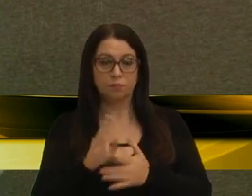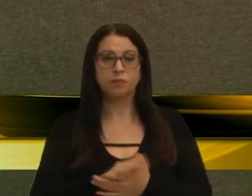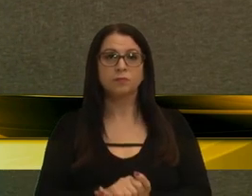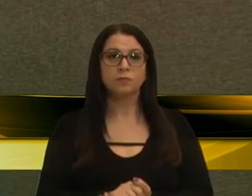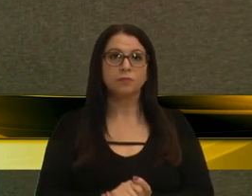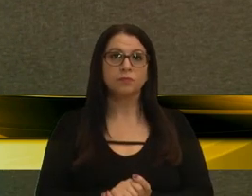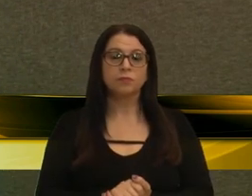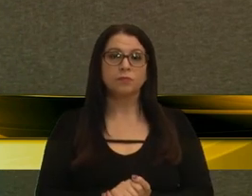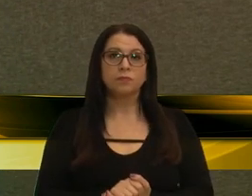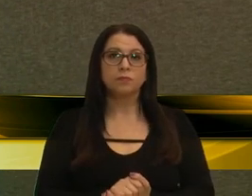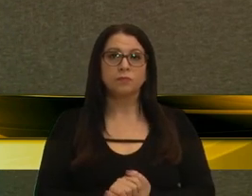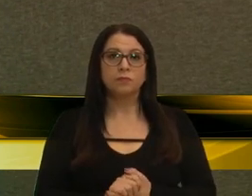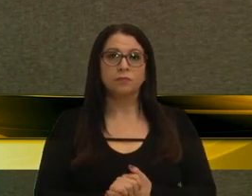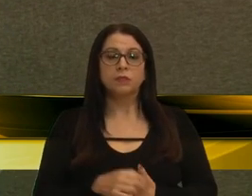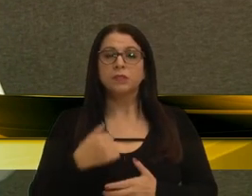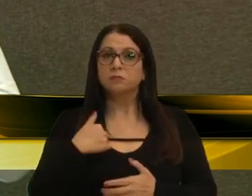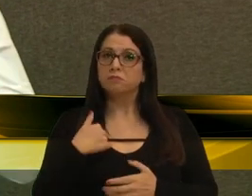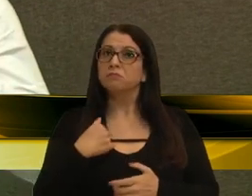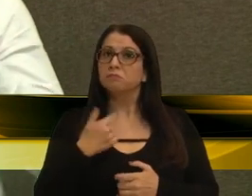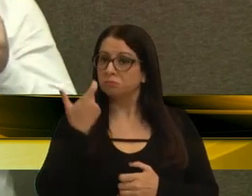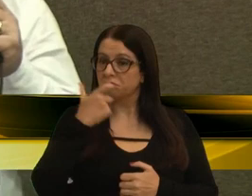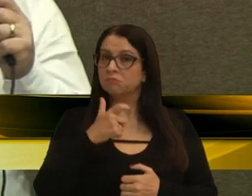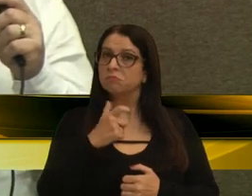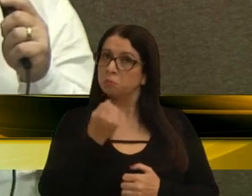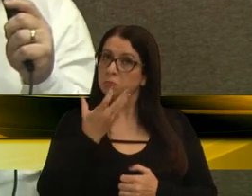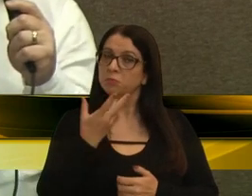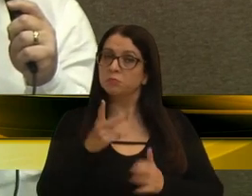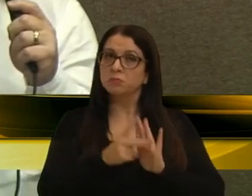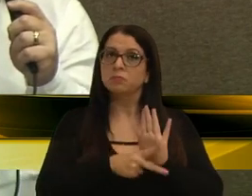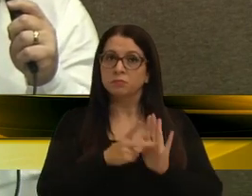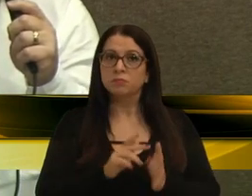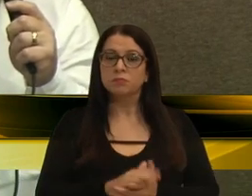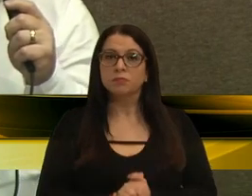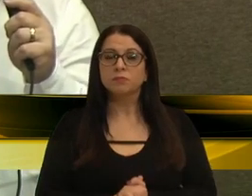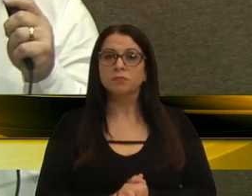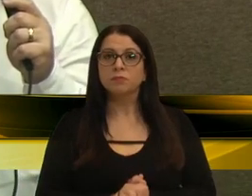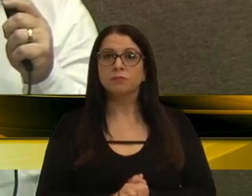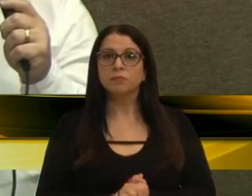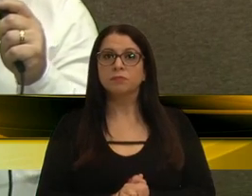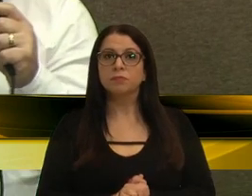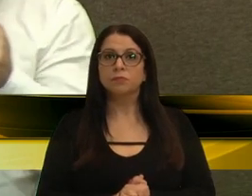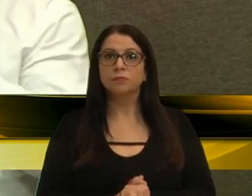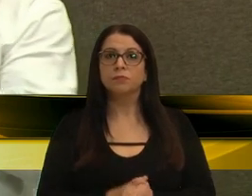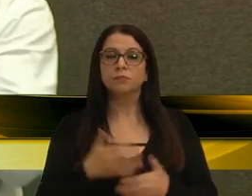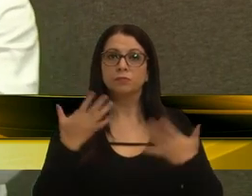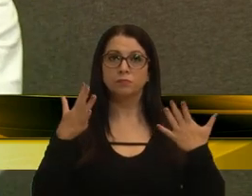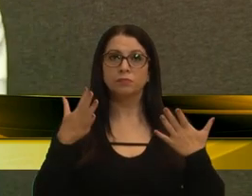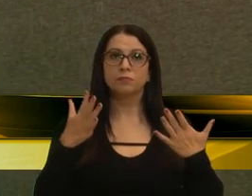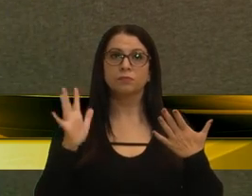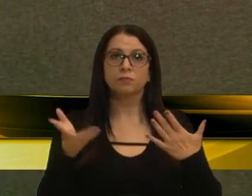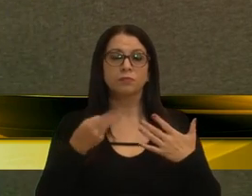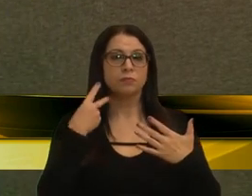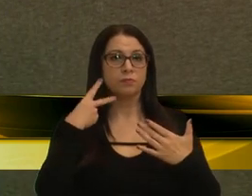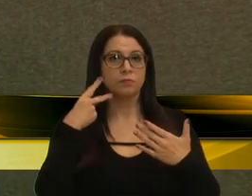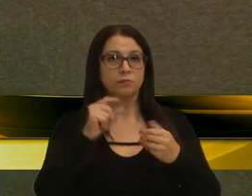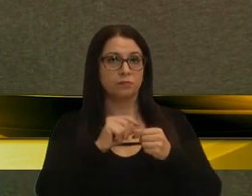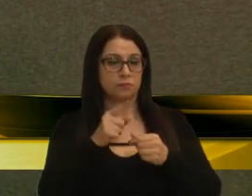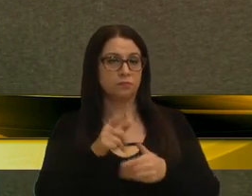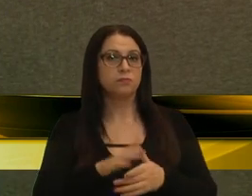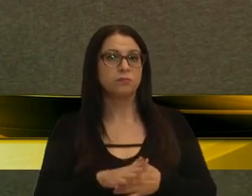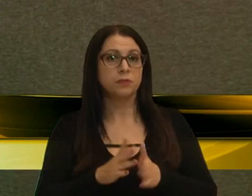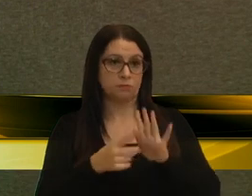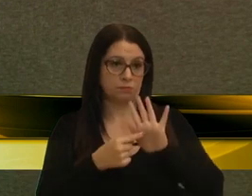que eu considero um bom projeto um bom projeto parabéns aos nobres pares que